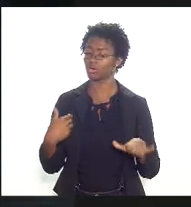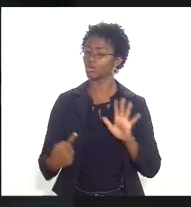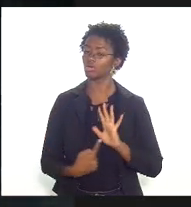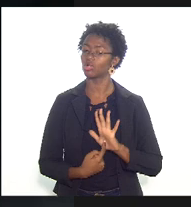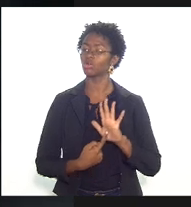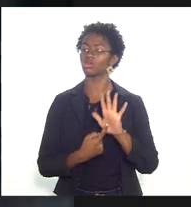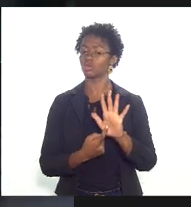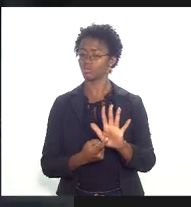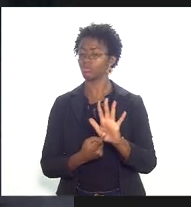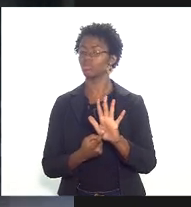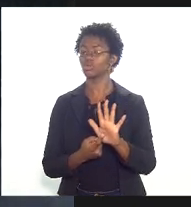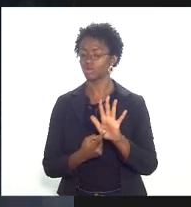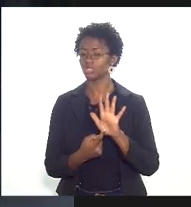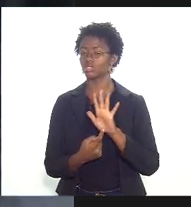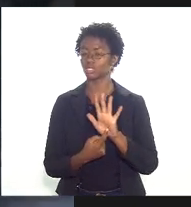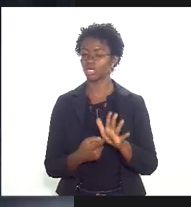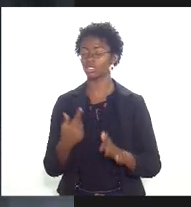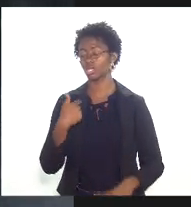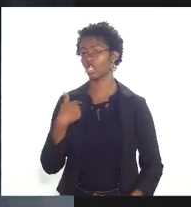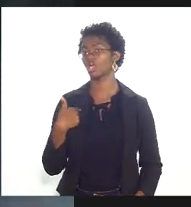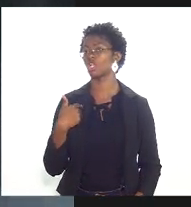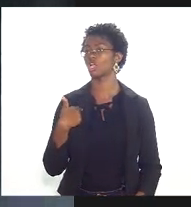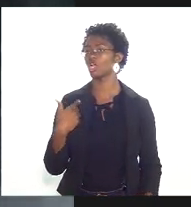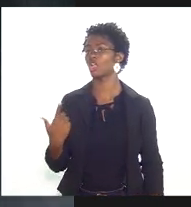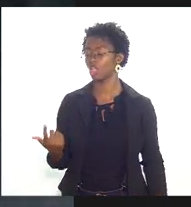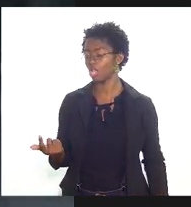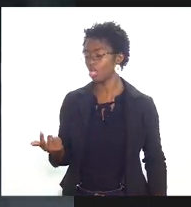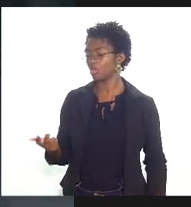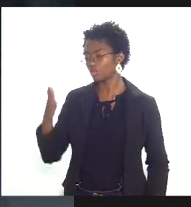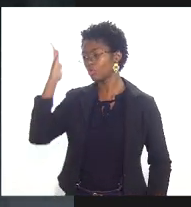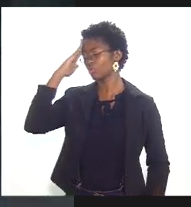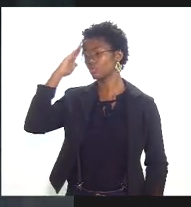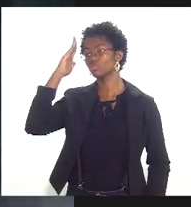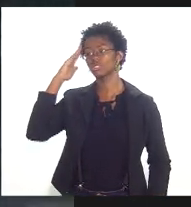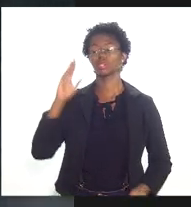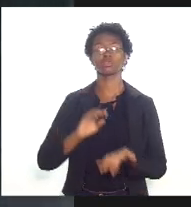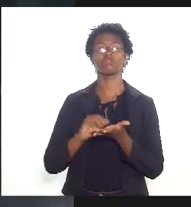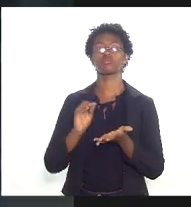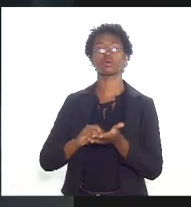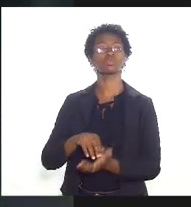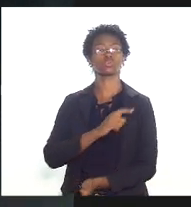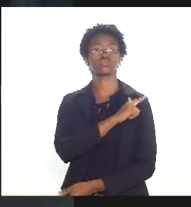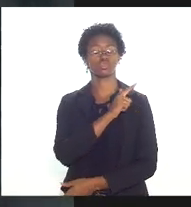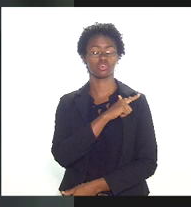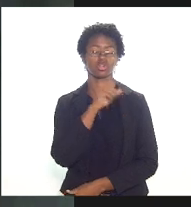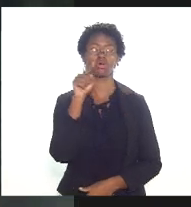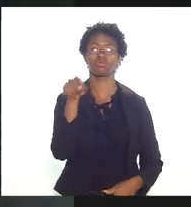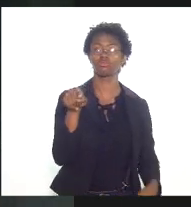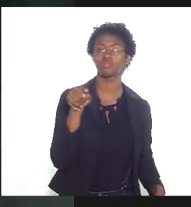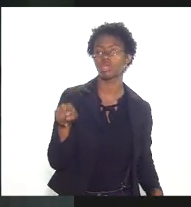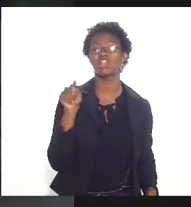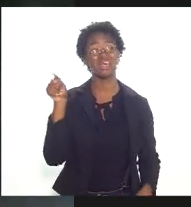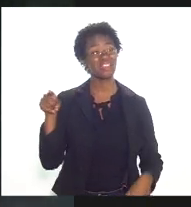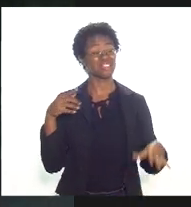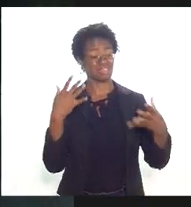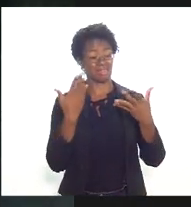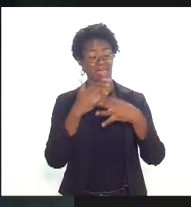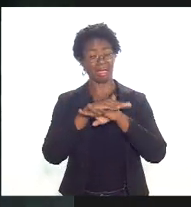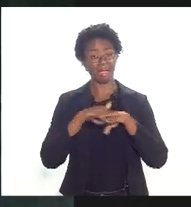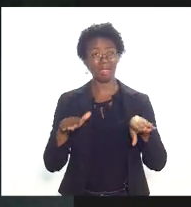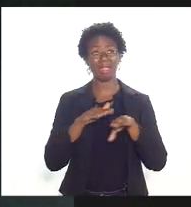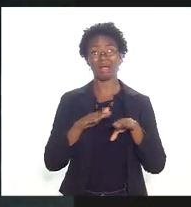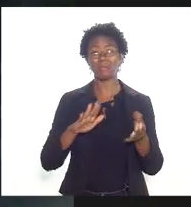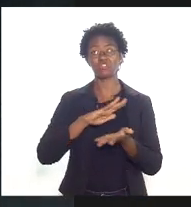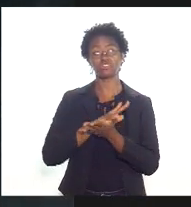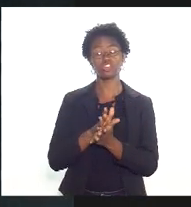para ele já foi requalificada porque ele queria quase ficou que ela fecha desqualificada pelo péssimo serviço prestado